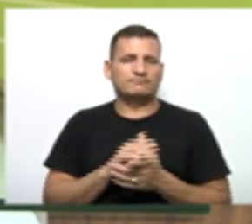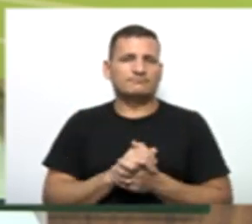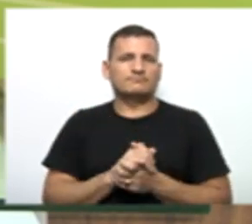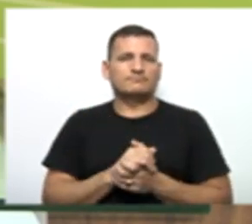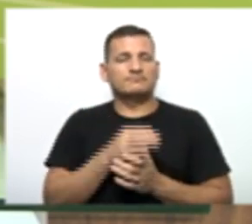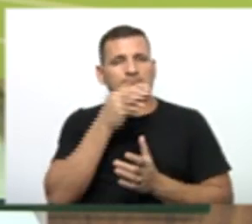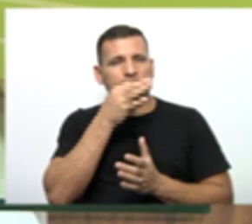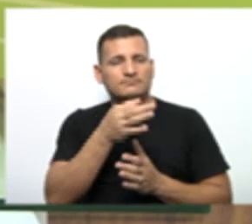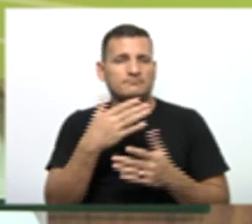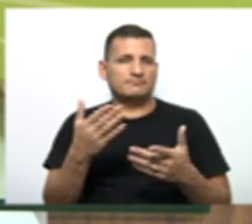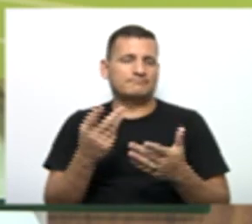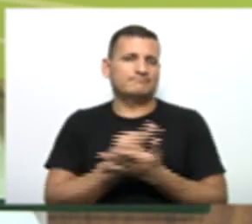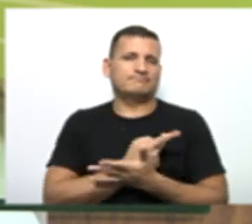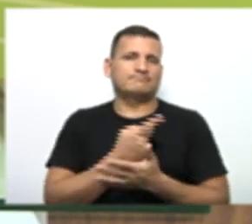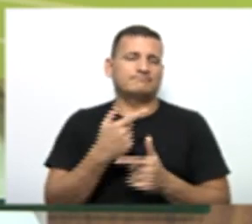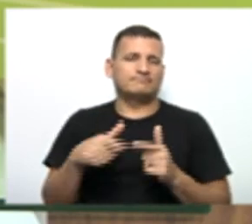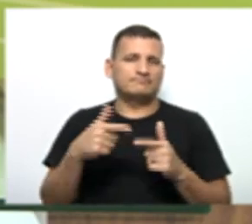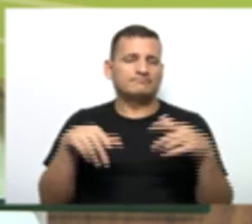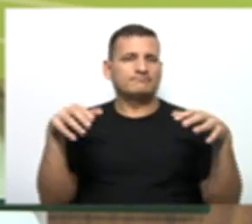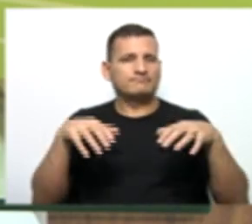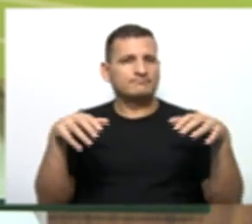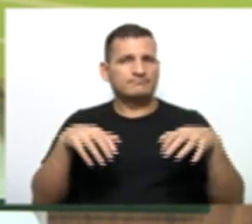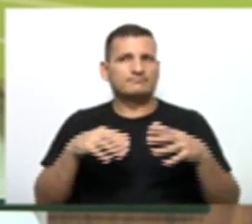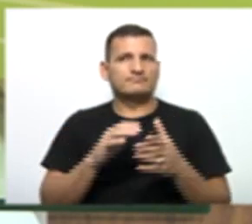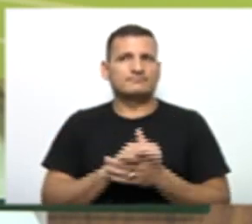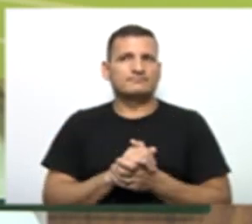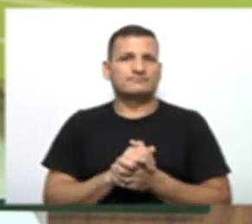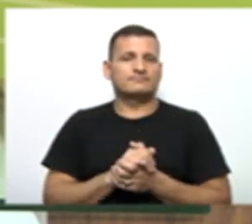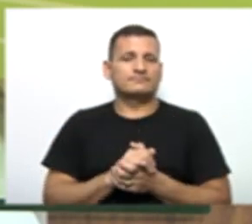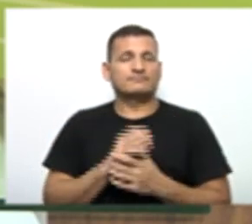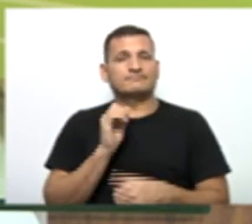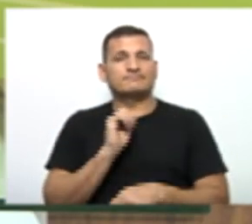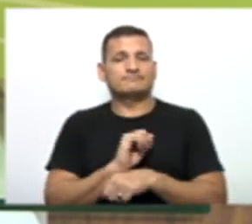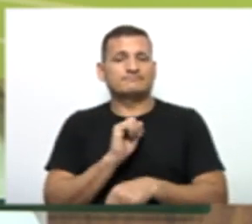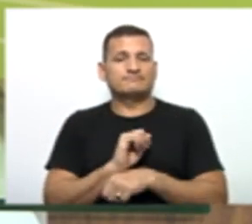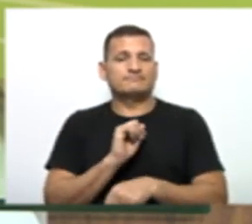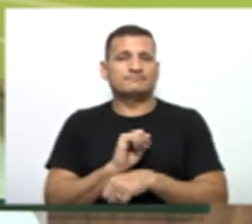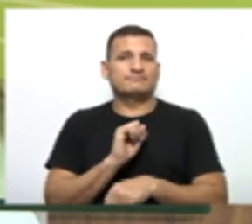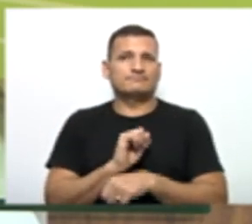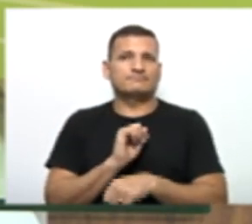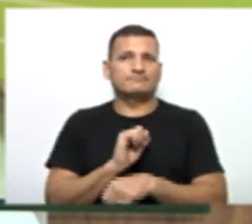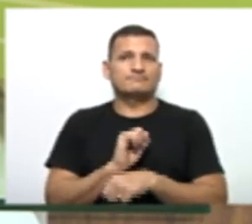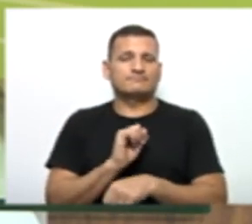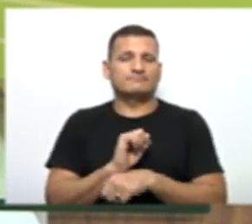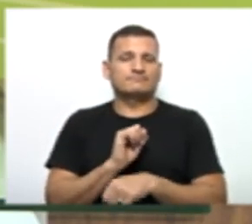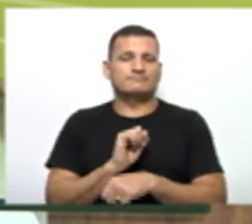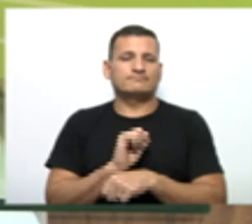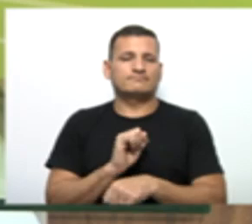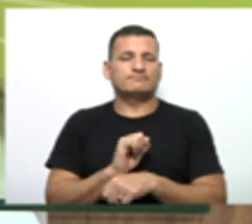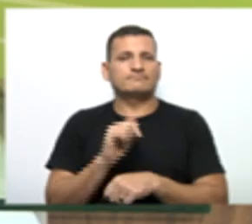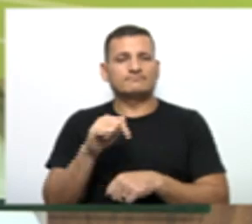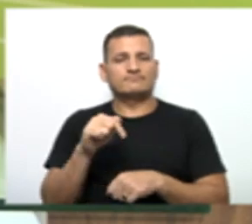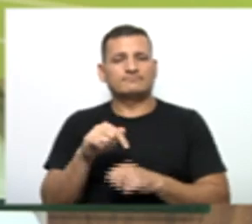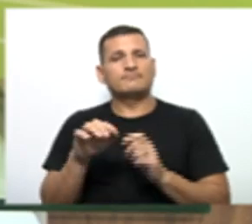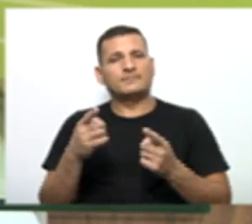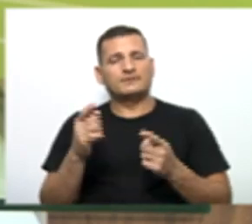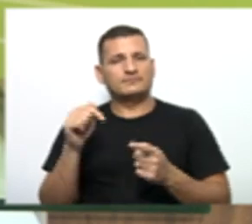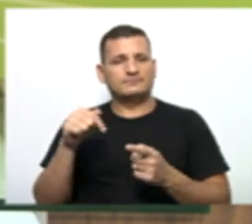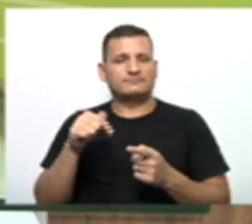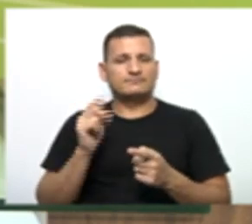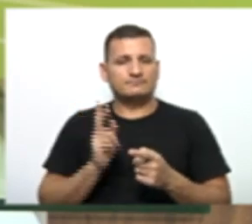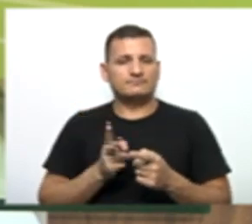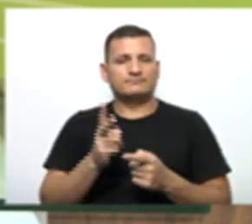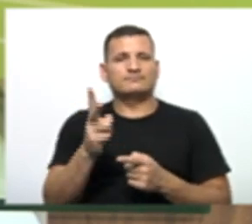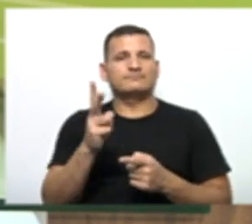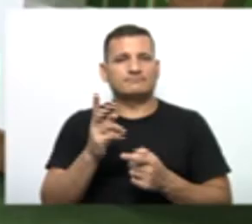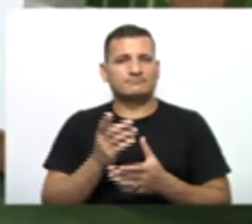infelizmente, aconteceu esse problema e aí a gente está aguardando, né? Eles chegarem lá nos polos. Mas aqui a gente segue com